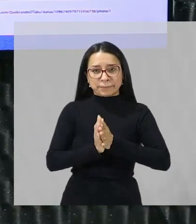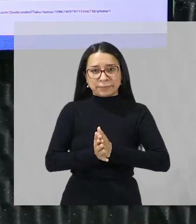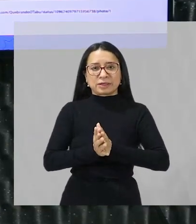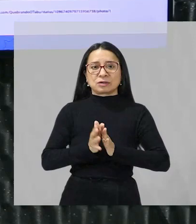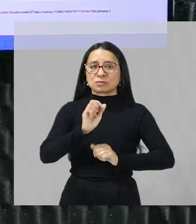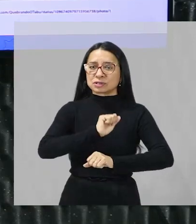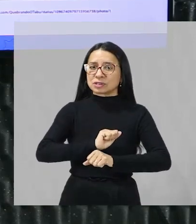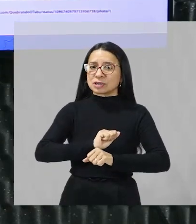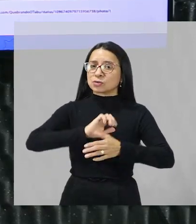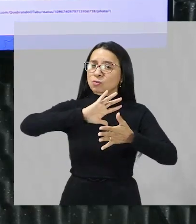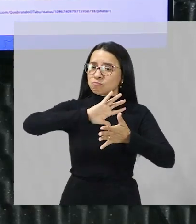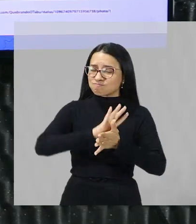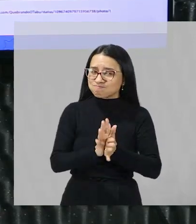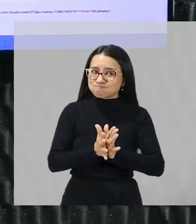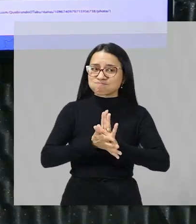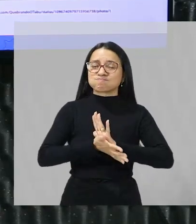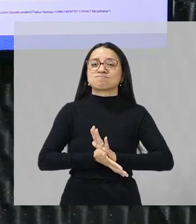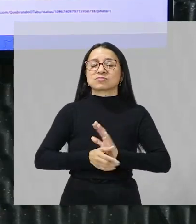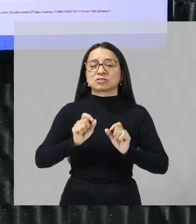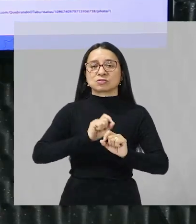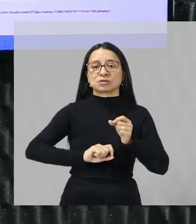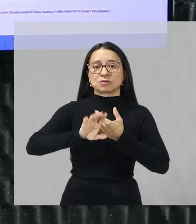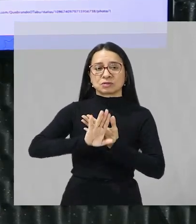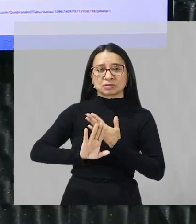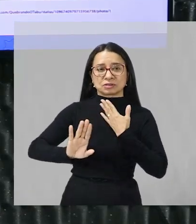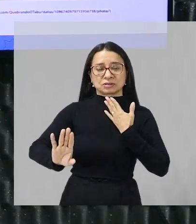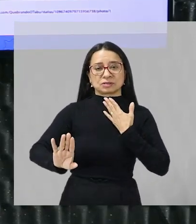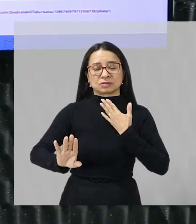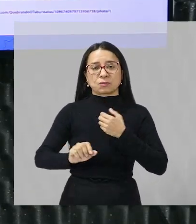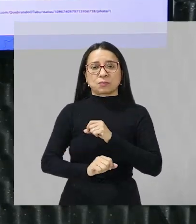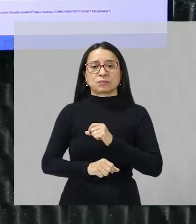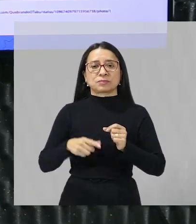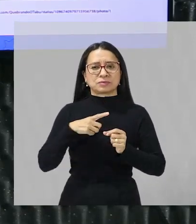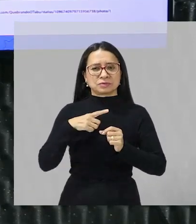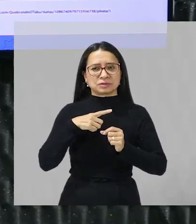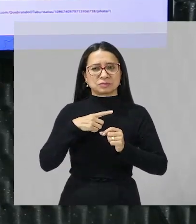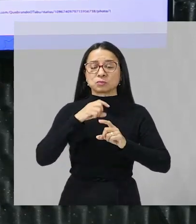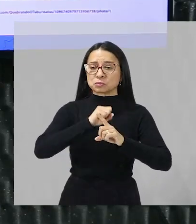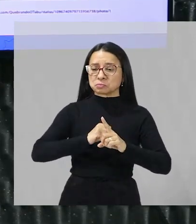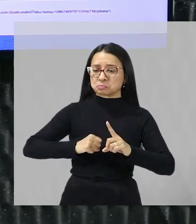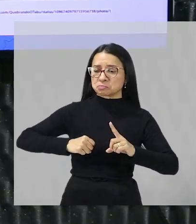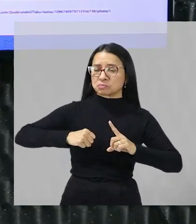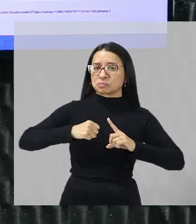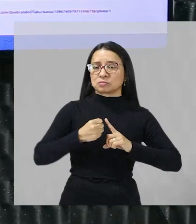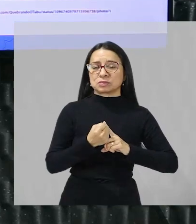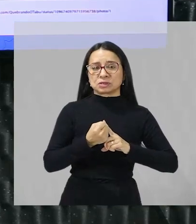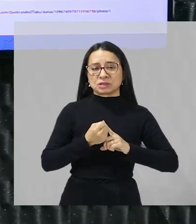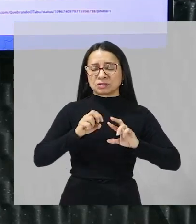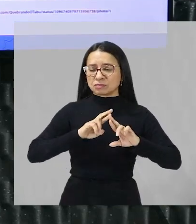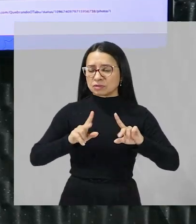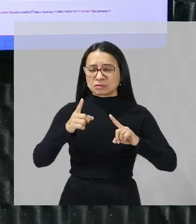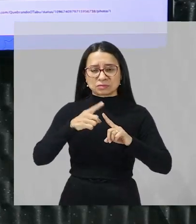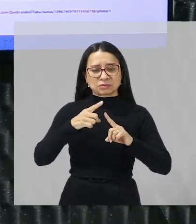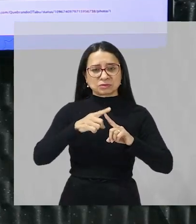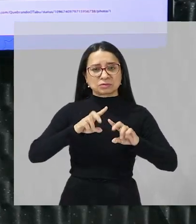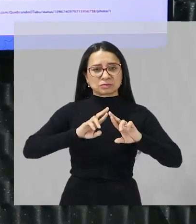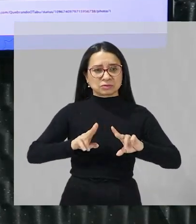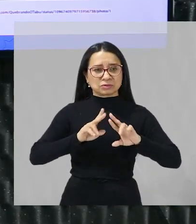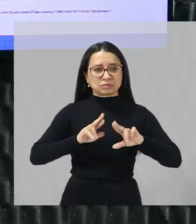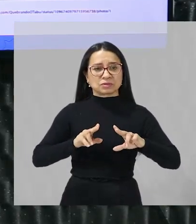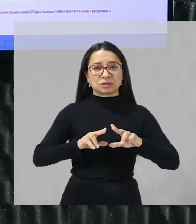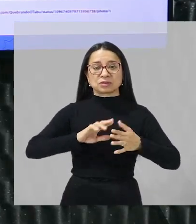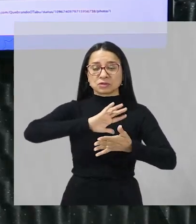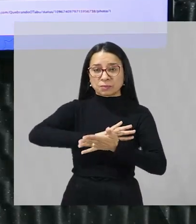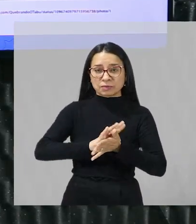gente sabe, vivemos numa sociedade onde existem vários tipos diferentes de preconceito. E, várias vezes, eles são abordados em forma de